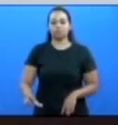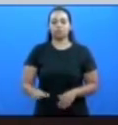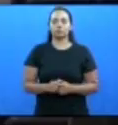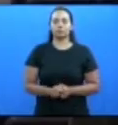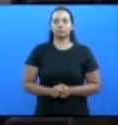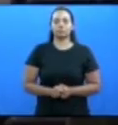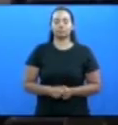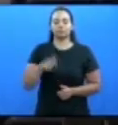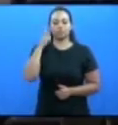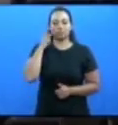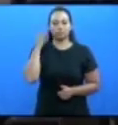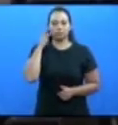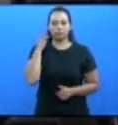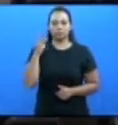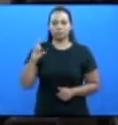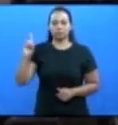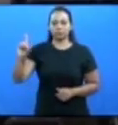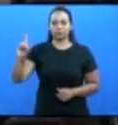inscrita.